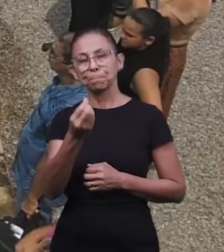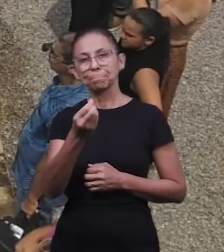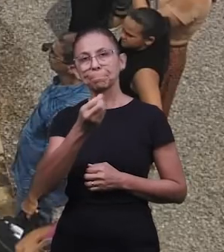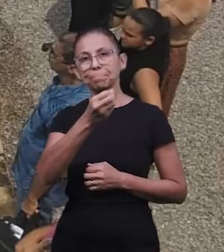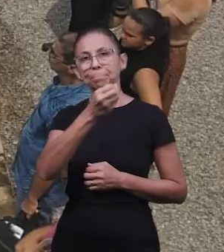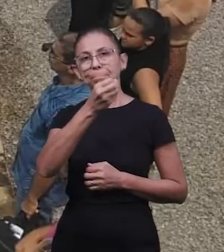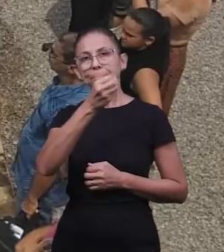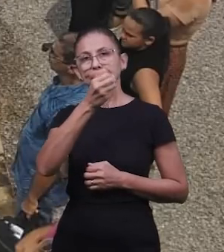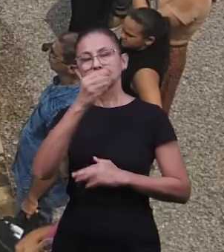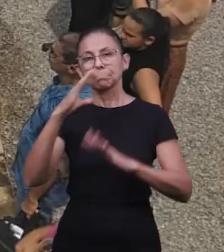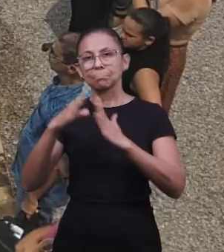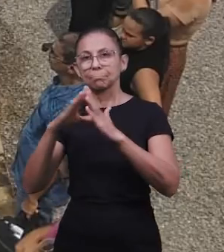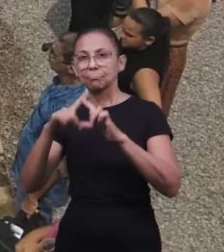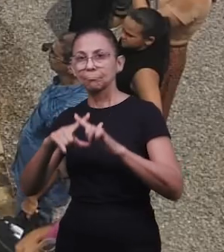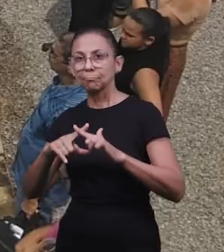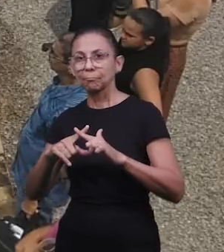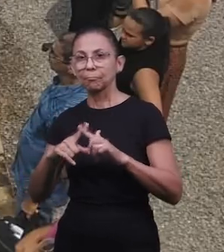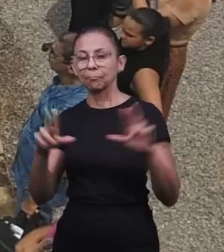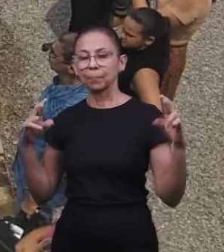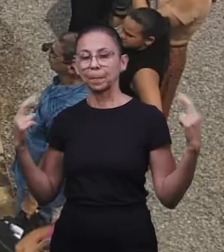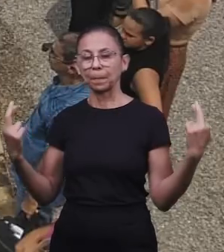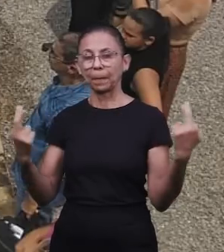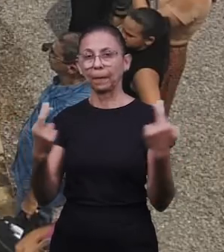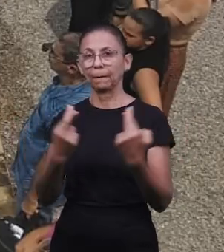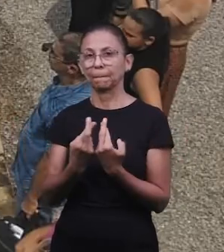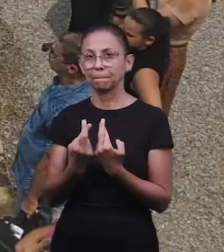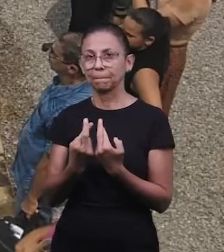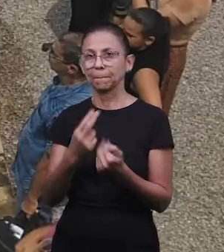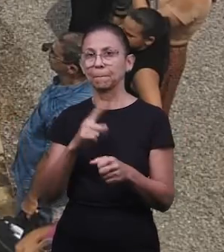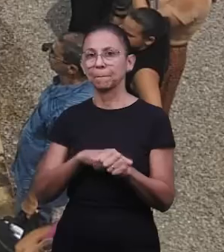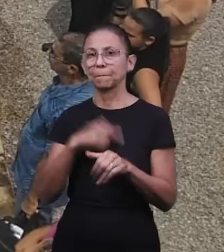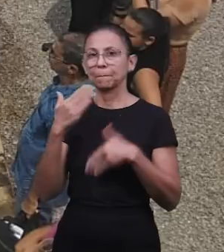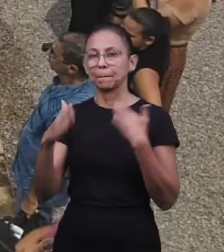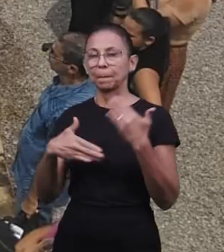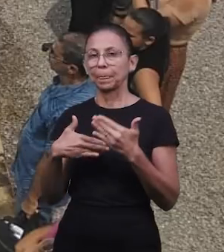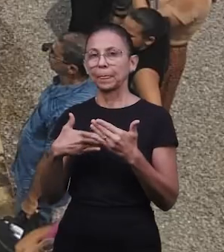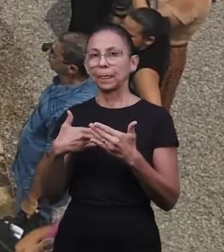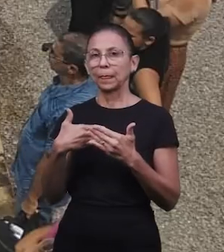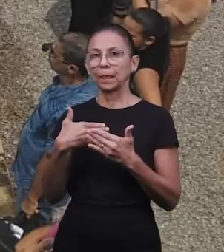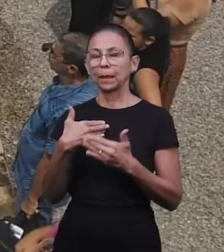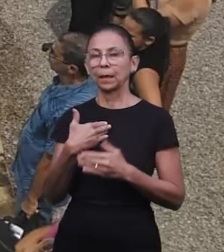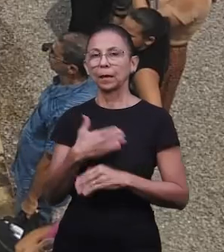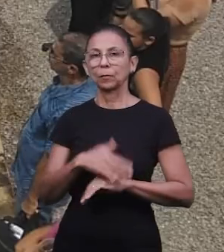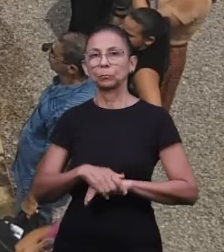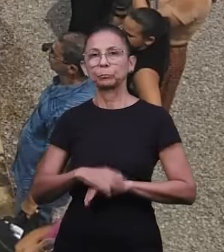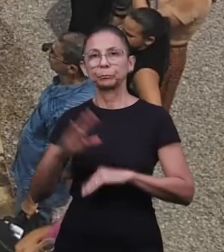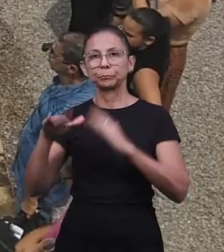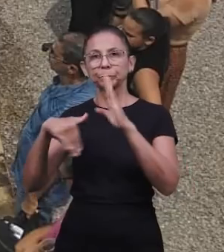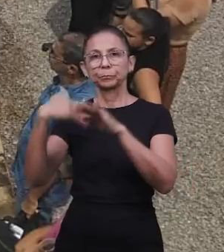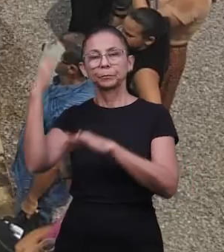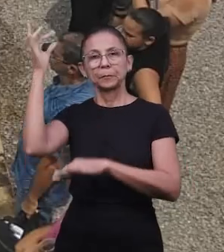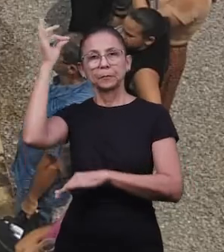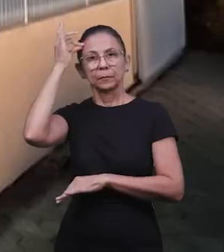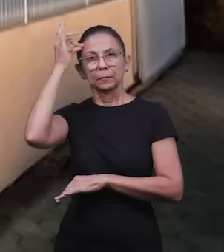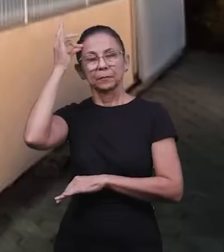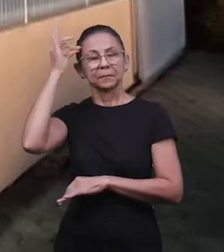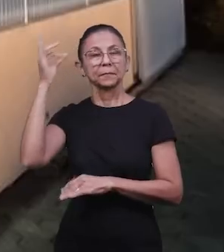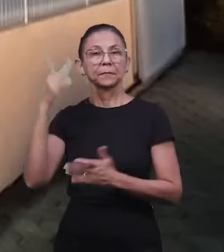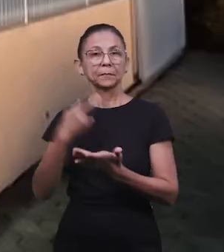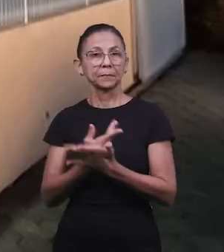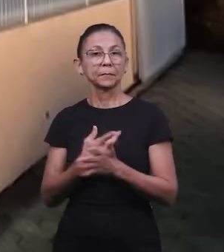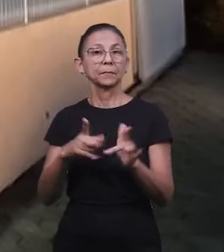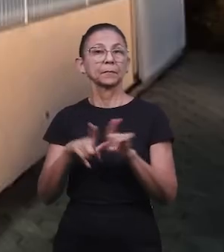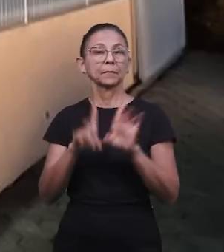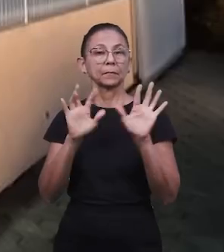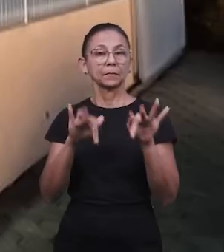e Palhoça 1. Um momento de alegria e crescimento espiritual na região.